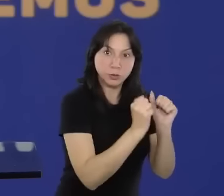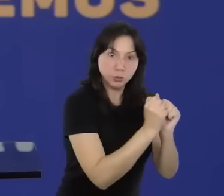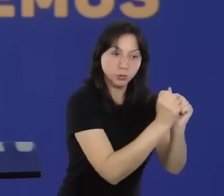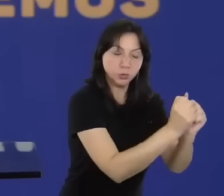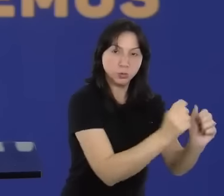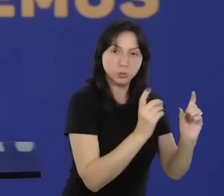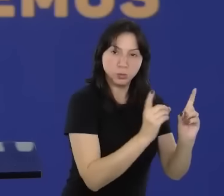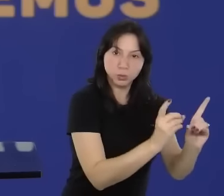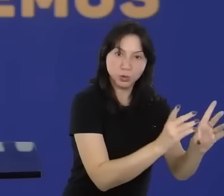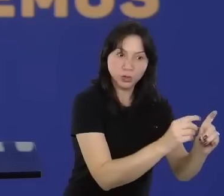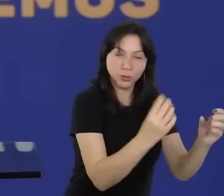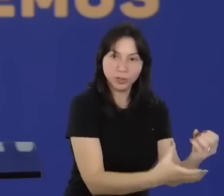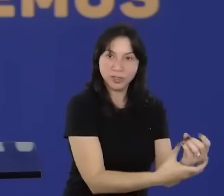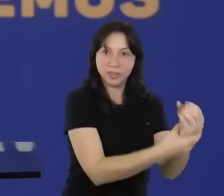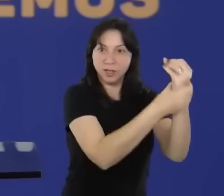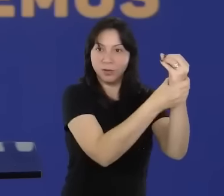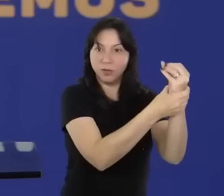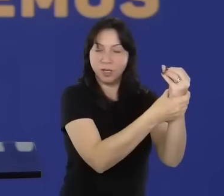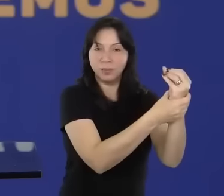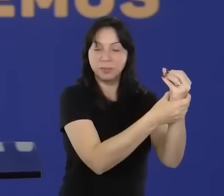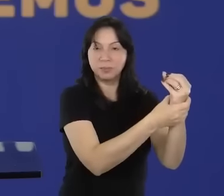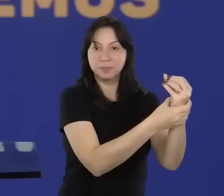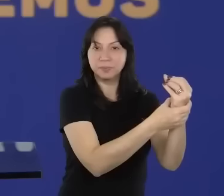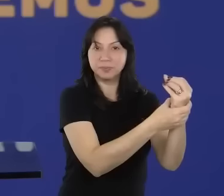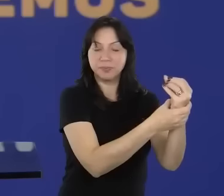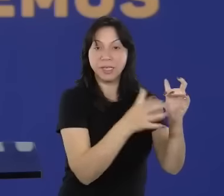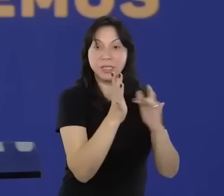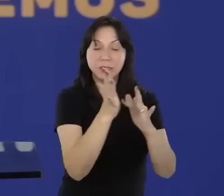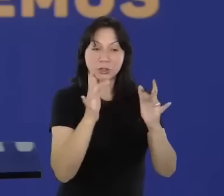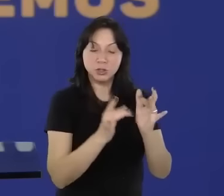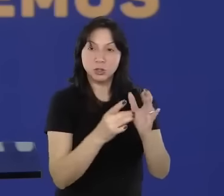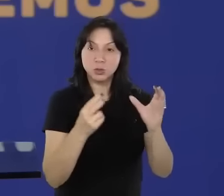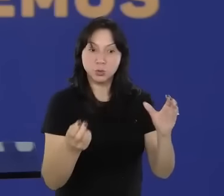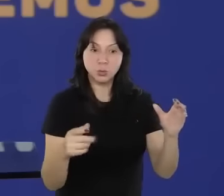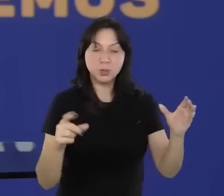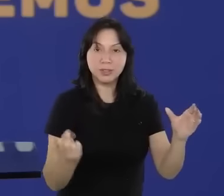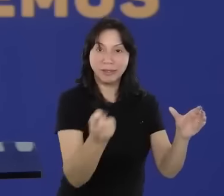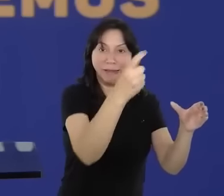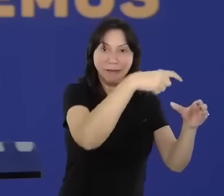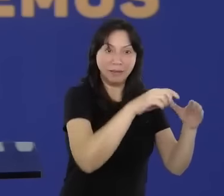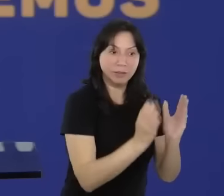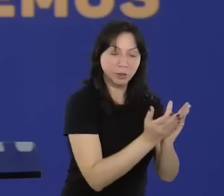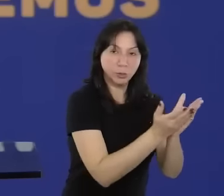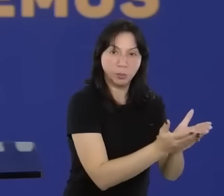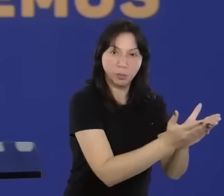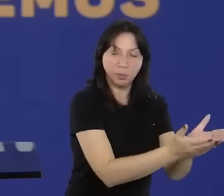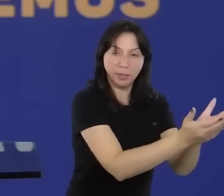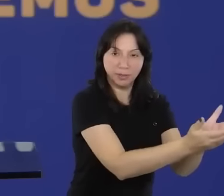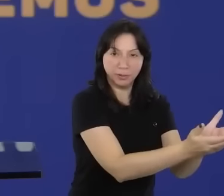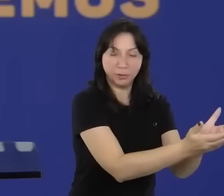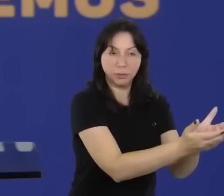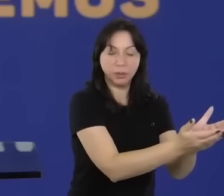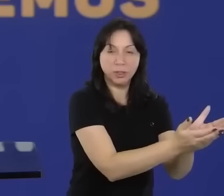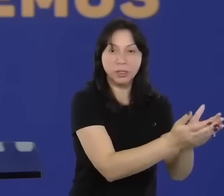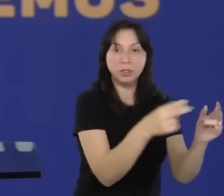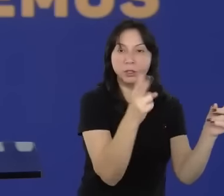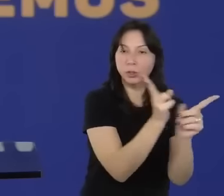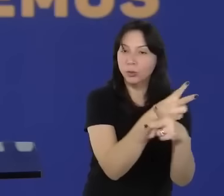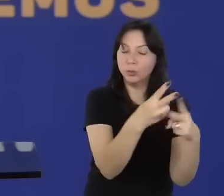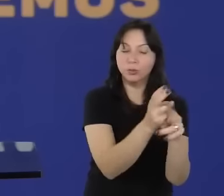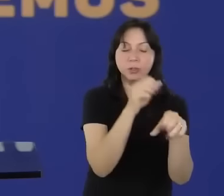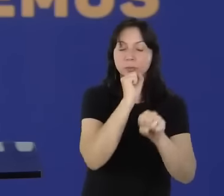a eles sobe pro barco faz-se Bonança e o barco Chega